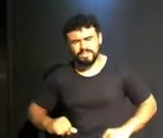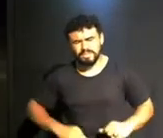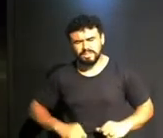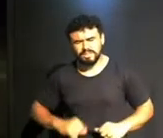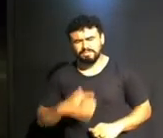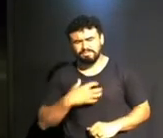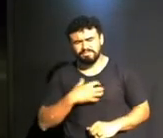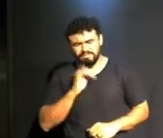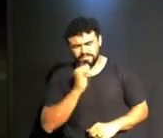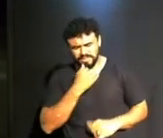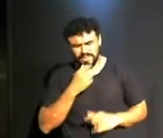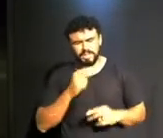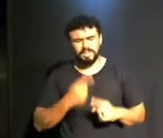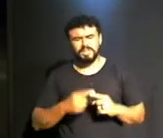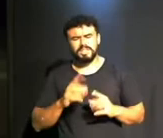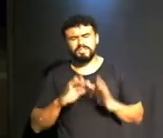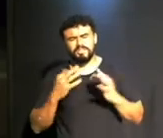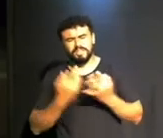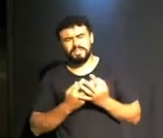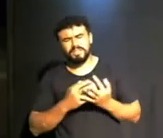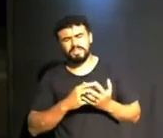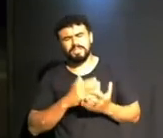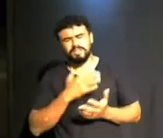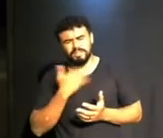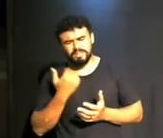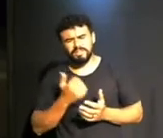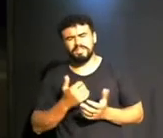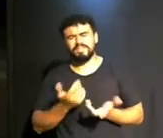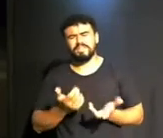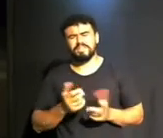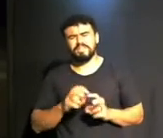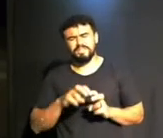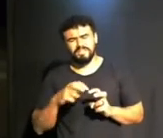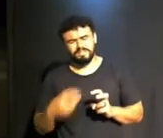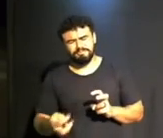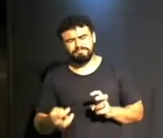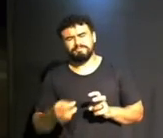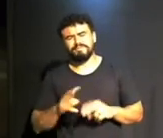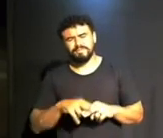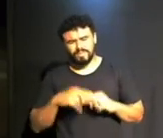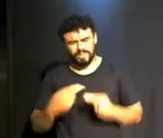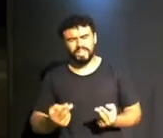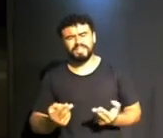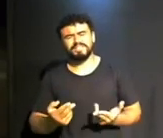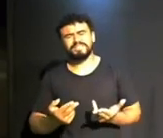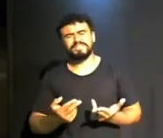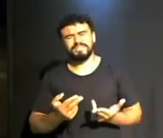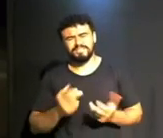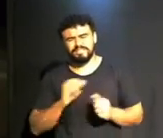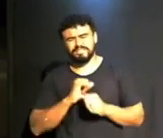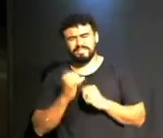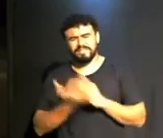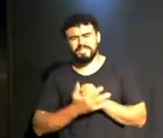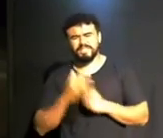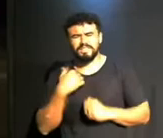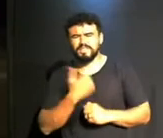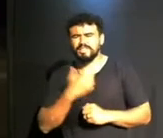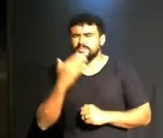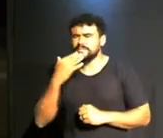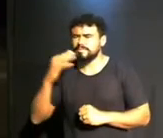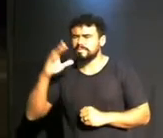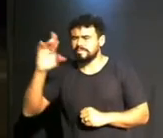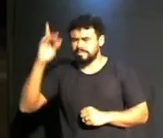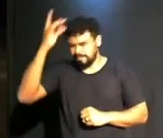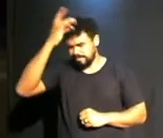e da perda de um familiar de um amigo por ter vindo a óbito através dessa convide nós jogamos para que o espírito